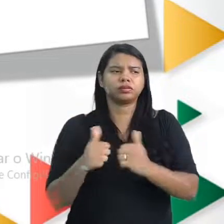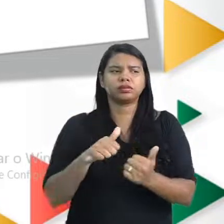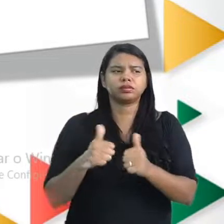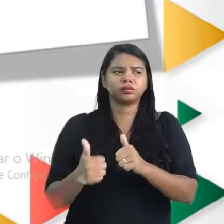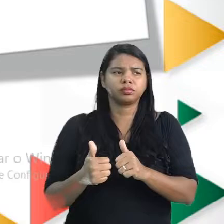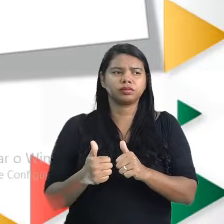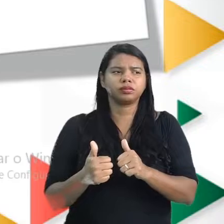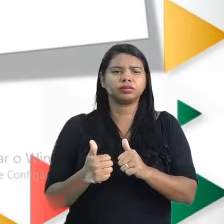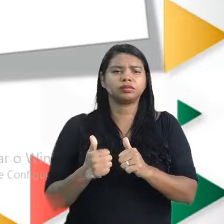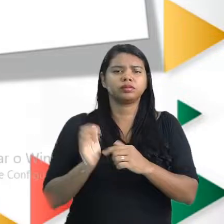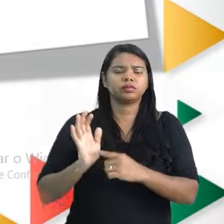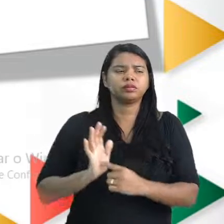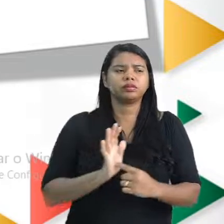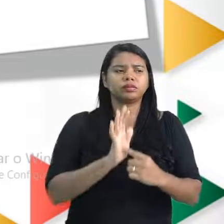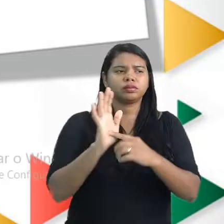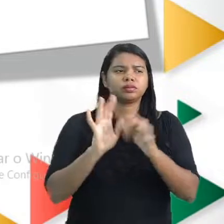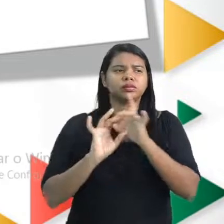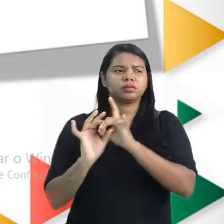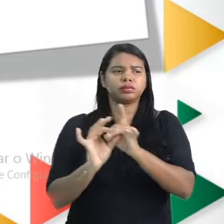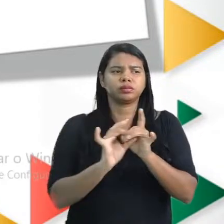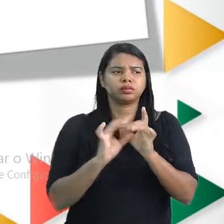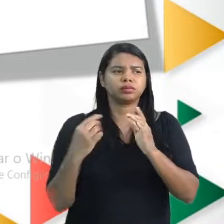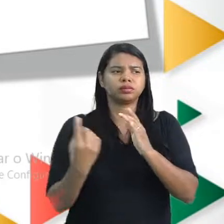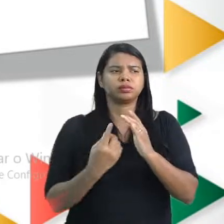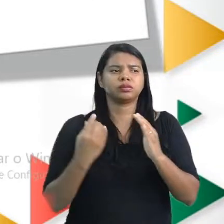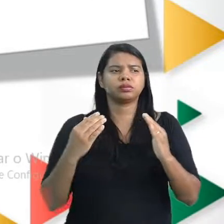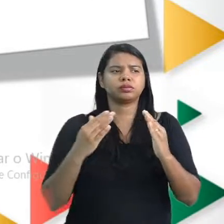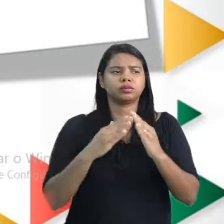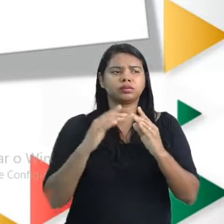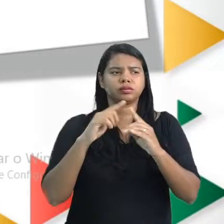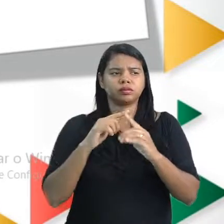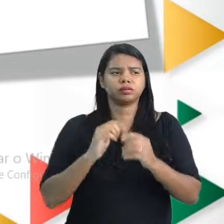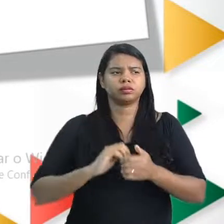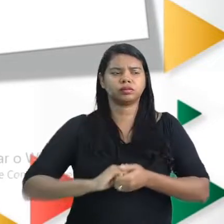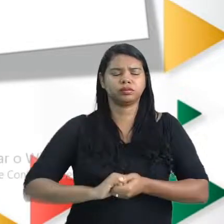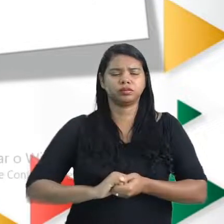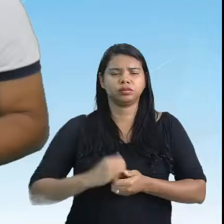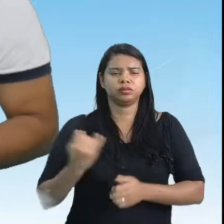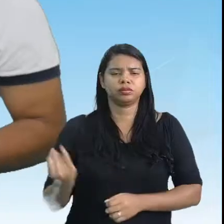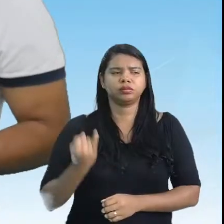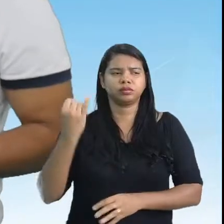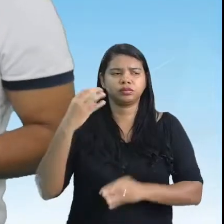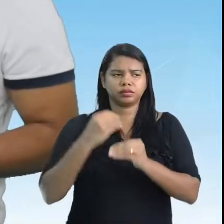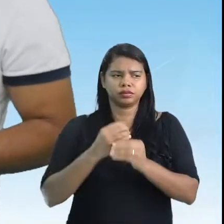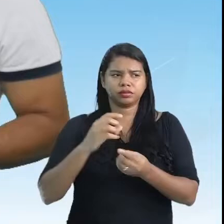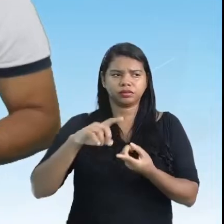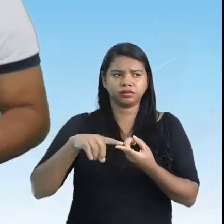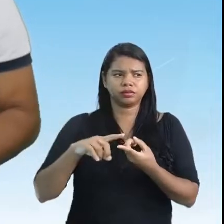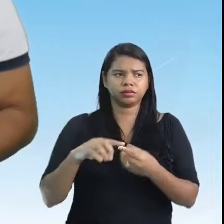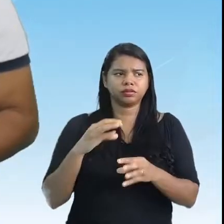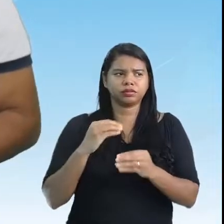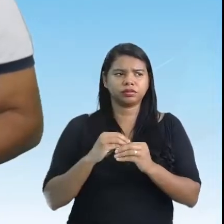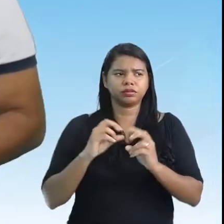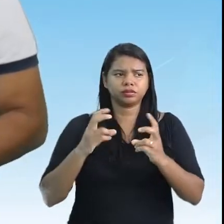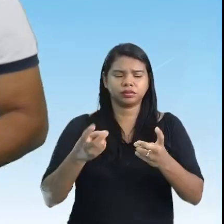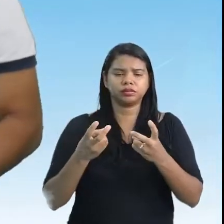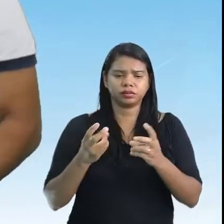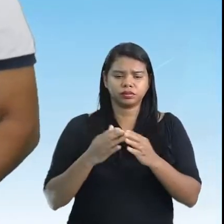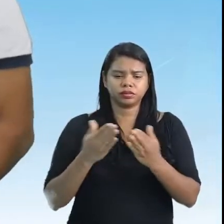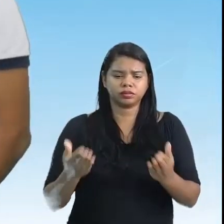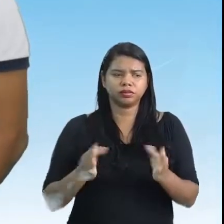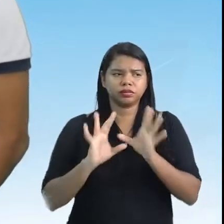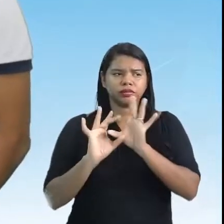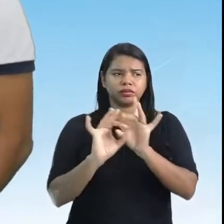de integração e unidade entre as igrejas. Uma questão importante que a gente nota aí é a questão da palavra comunhão,